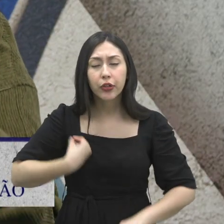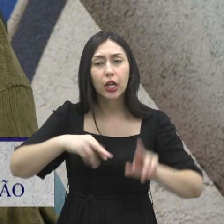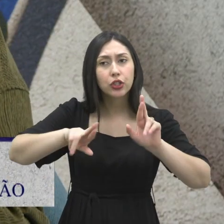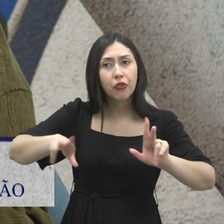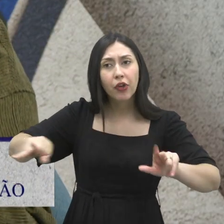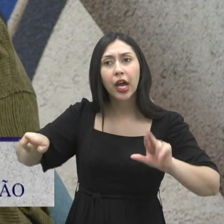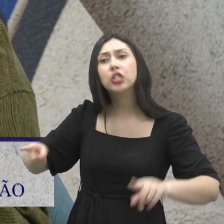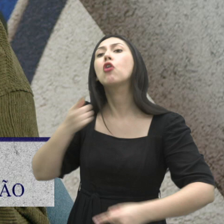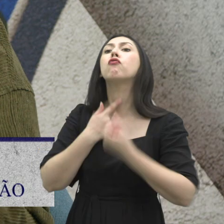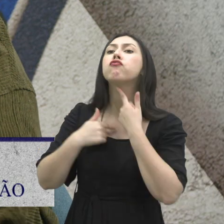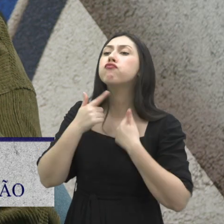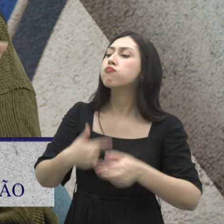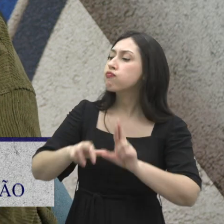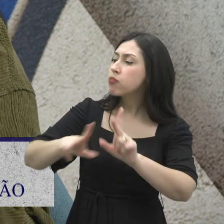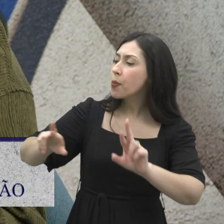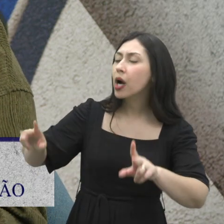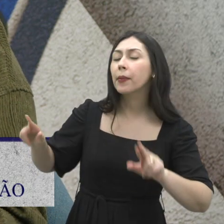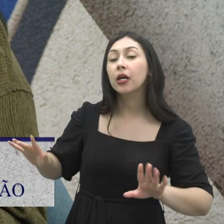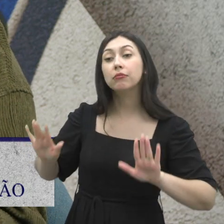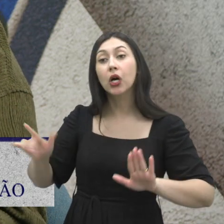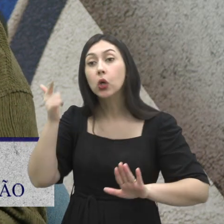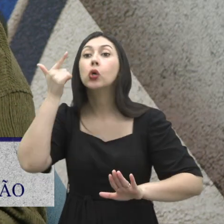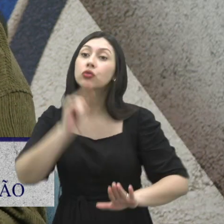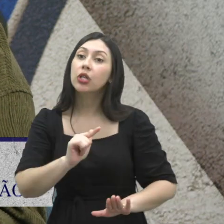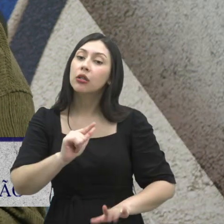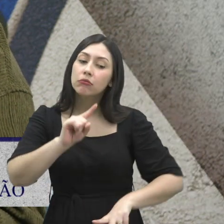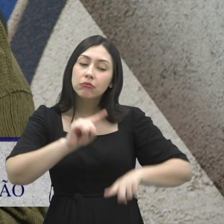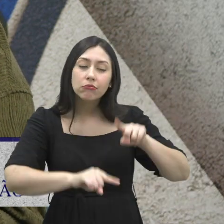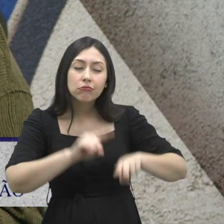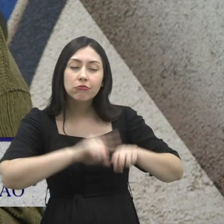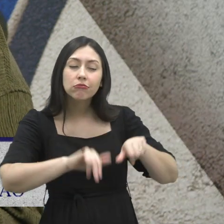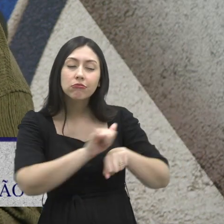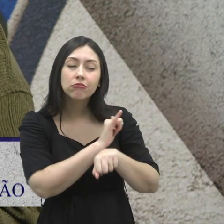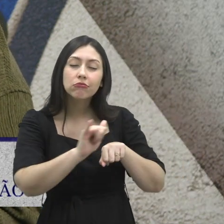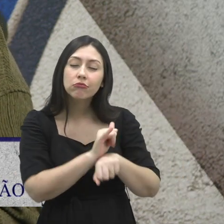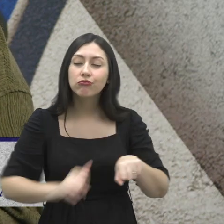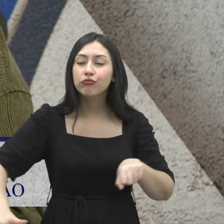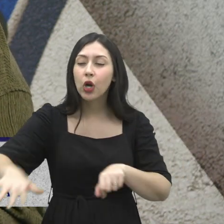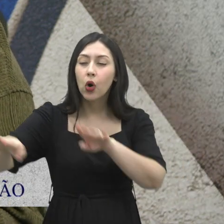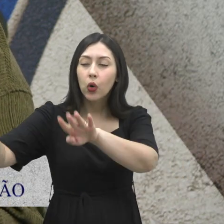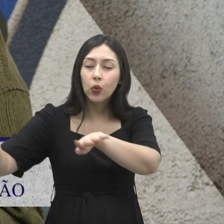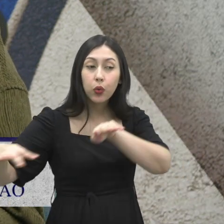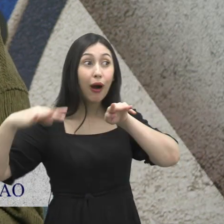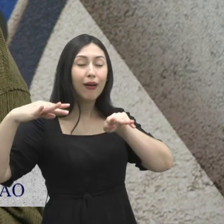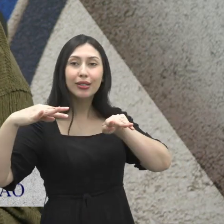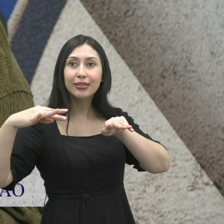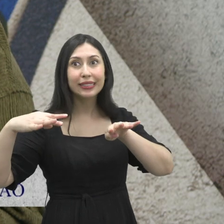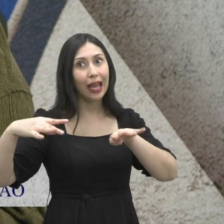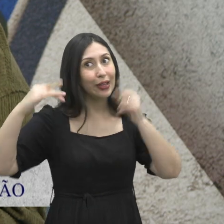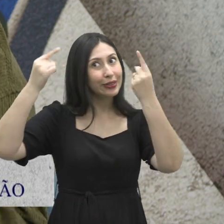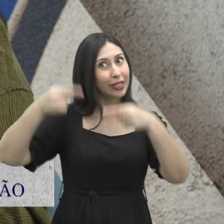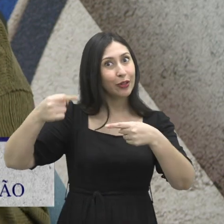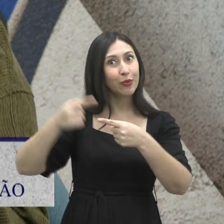um, o desejo de cada um, a gente consegue trazer elementos para a sala de aula que vai cativar eles um pouquinho mais. O que é um desafio,